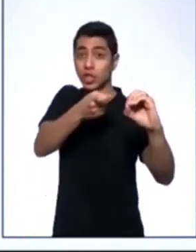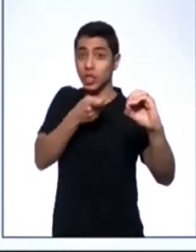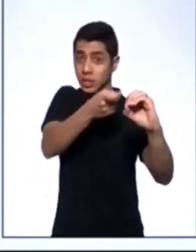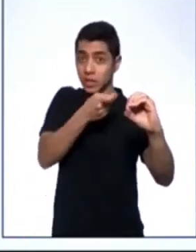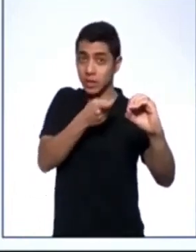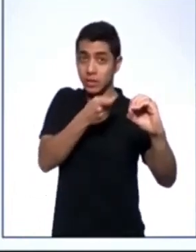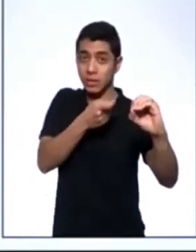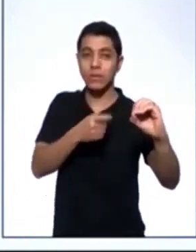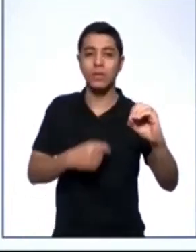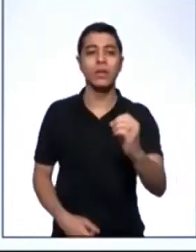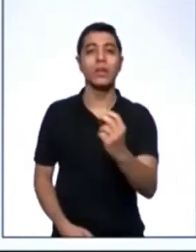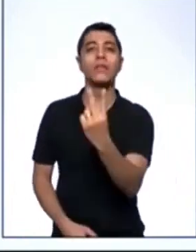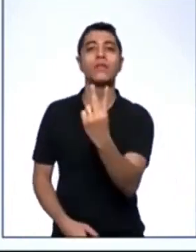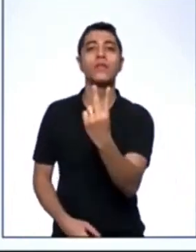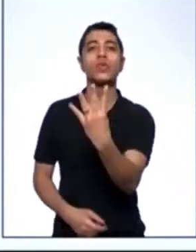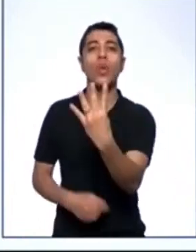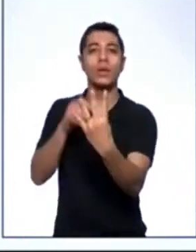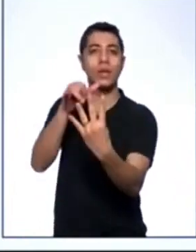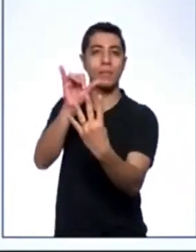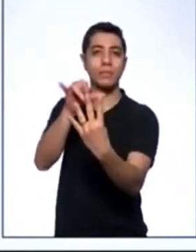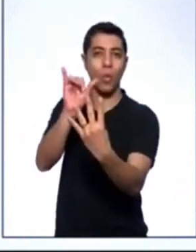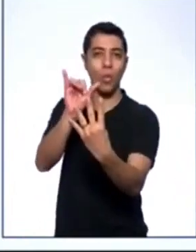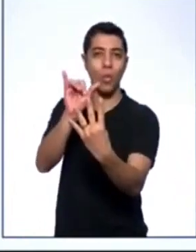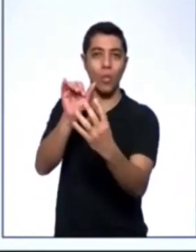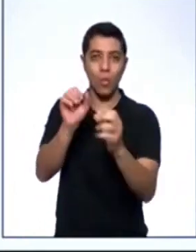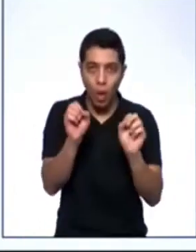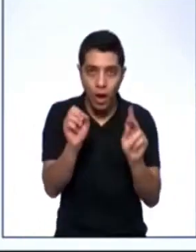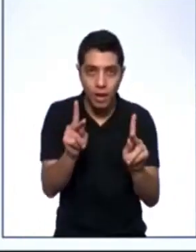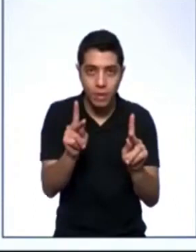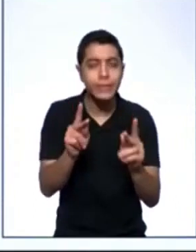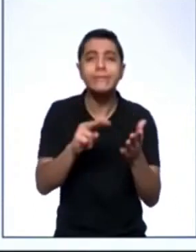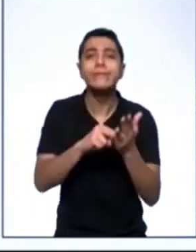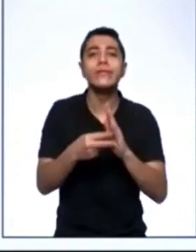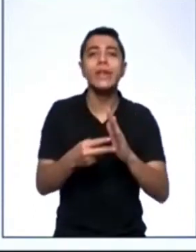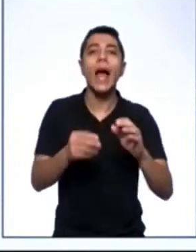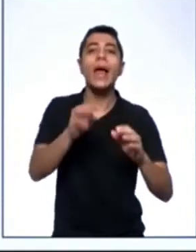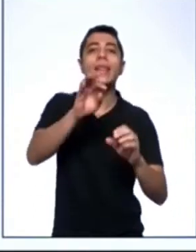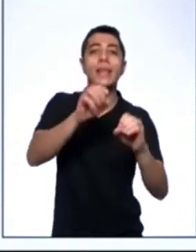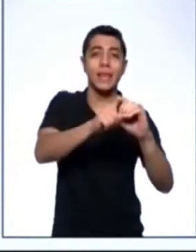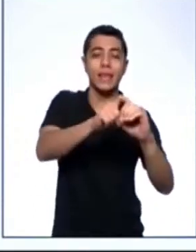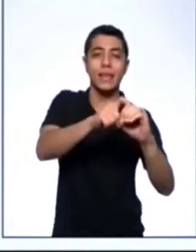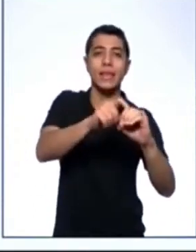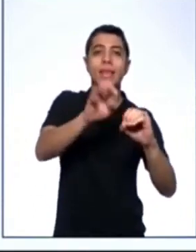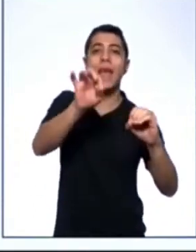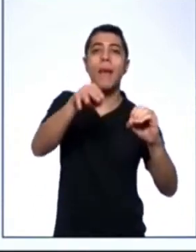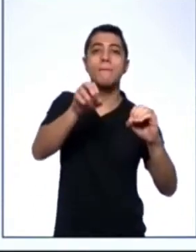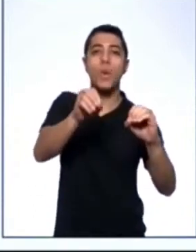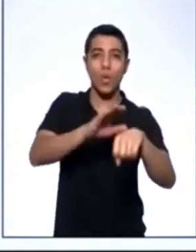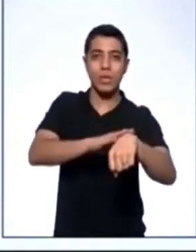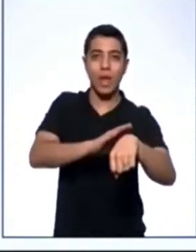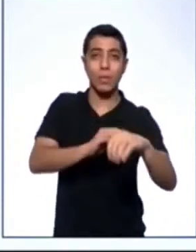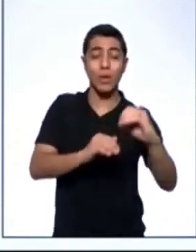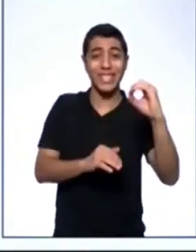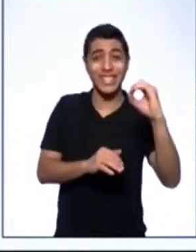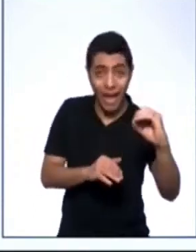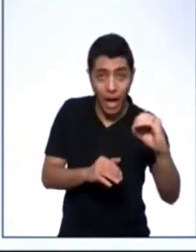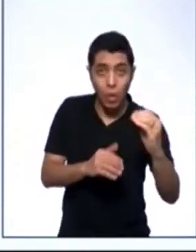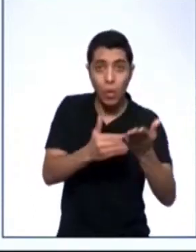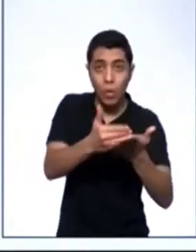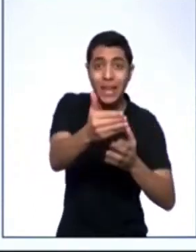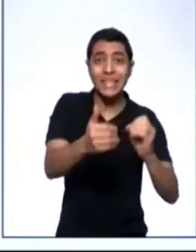no tempo zero ou seja agora nesse exato momento no tempo Inicial nós temos 24°